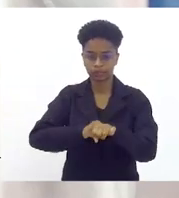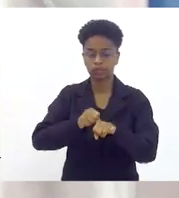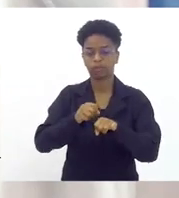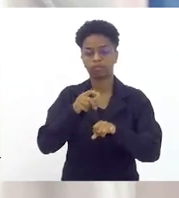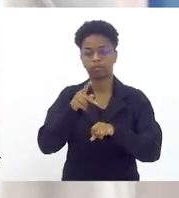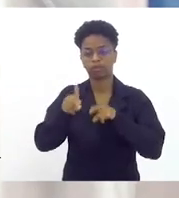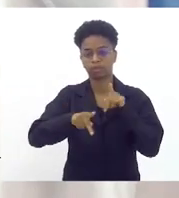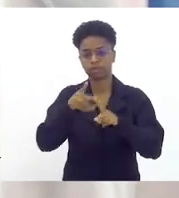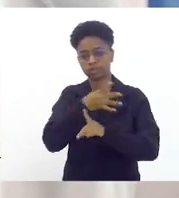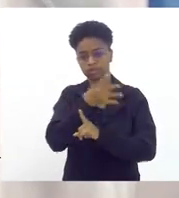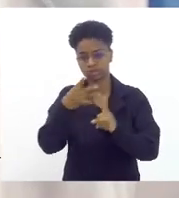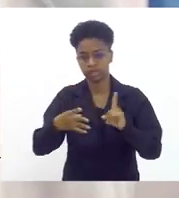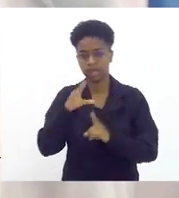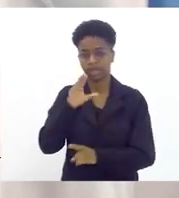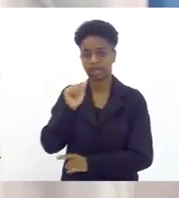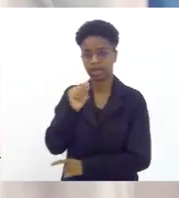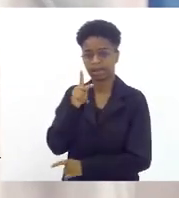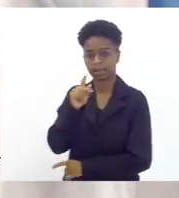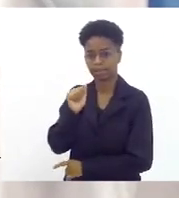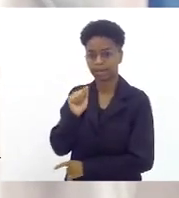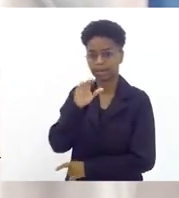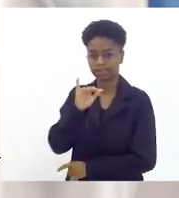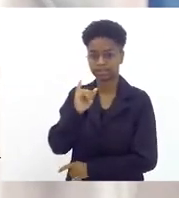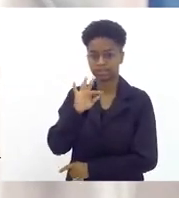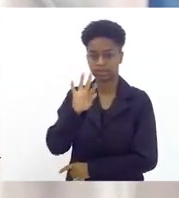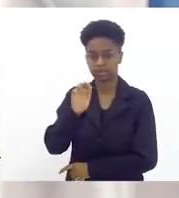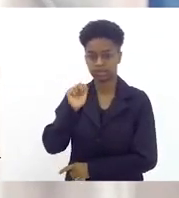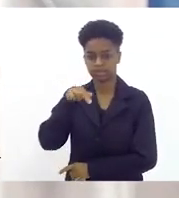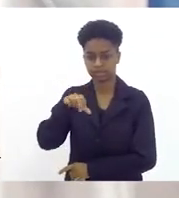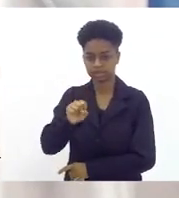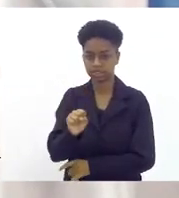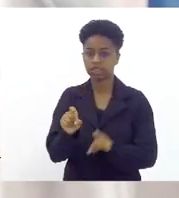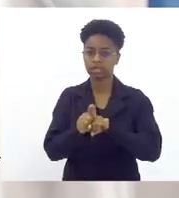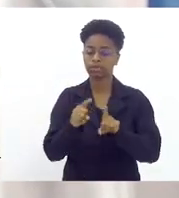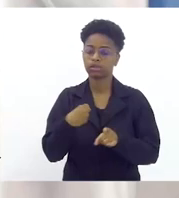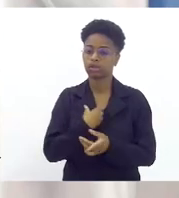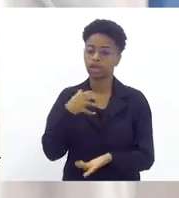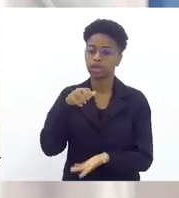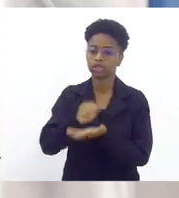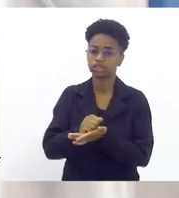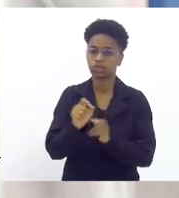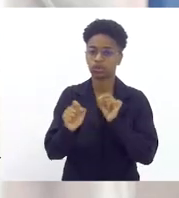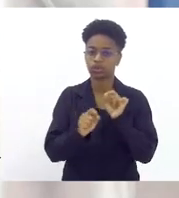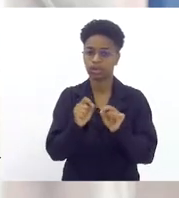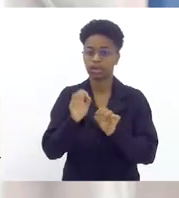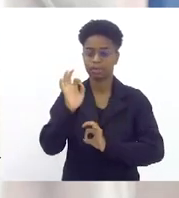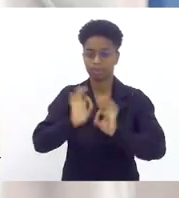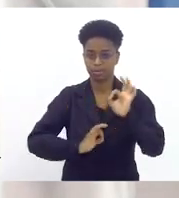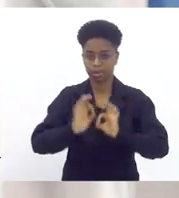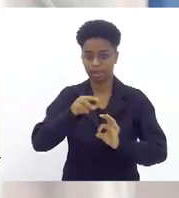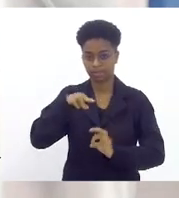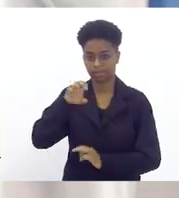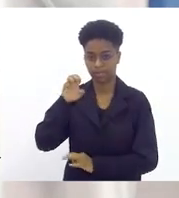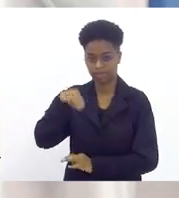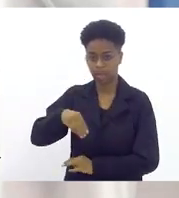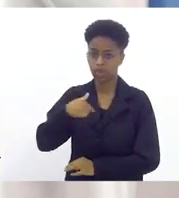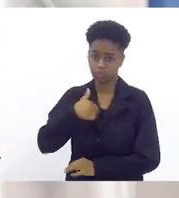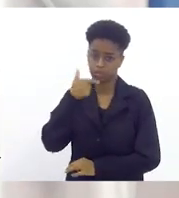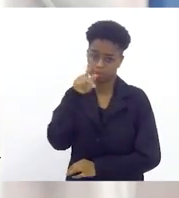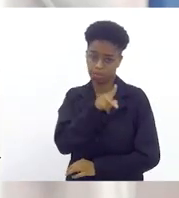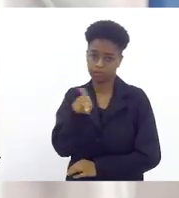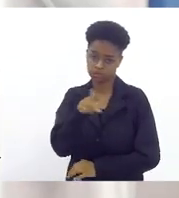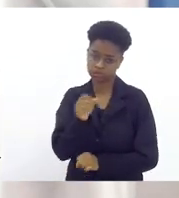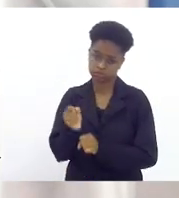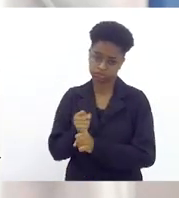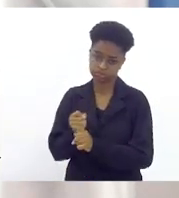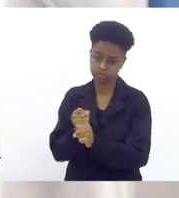LGBTQI+PNBA+, o Capacitrans. Queria registrar também que nós fizemos o convite para o Preparanem, onde eu fui professora por muito tempo, que